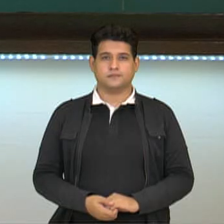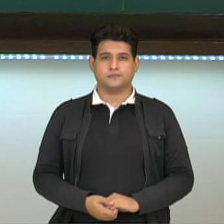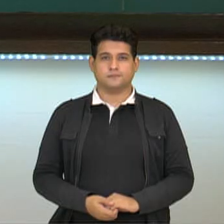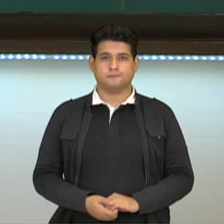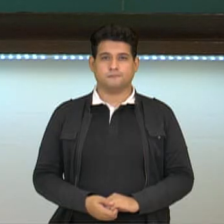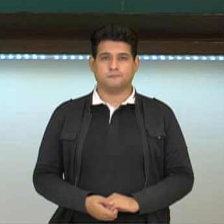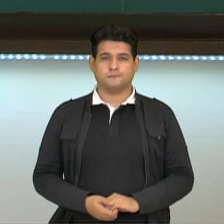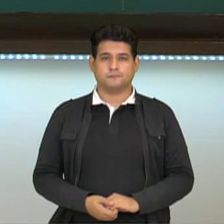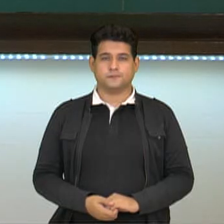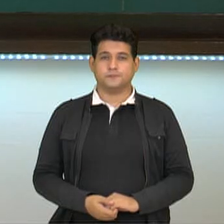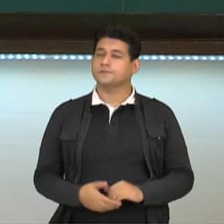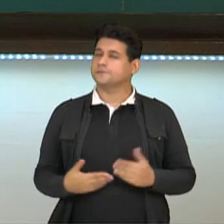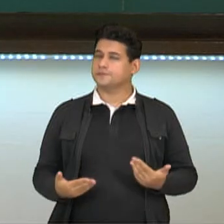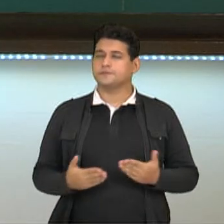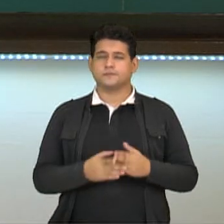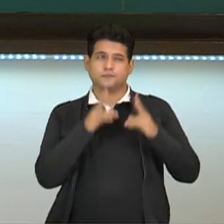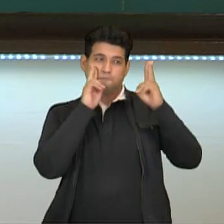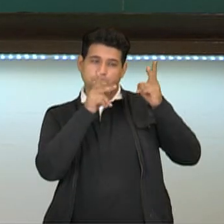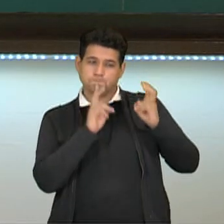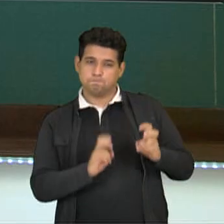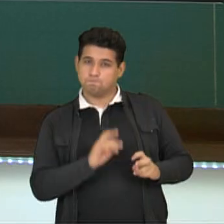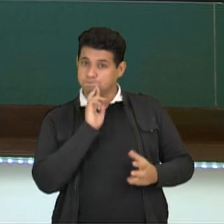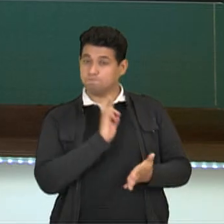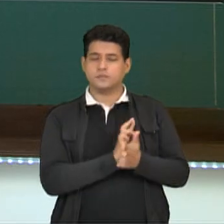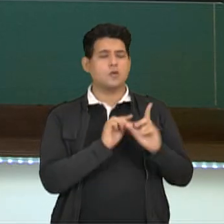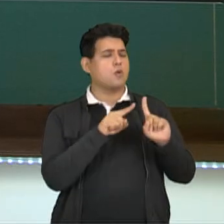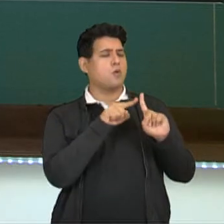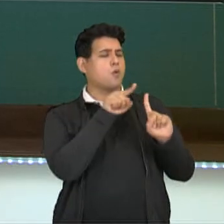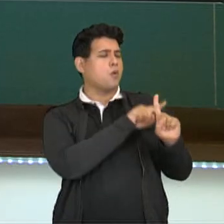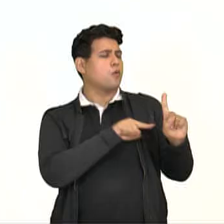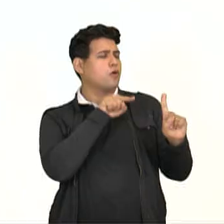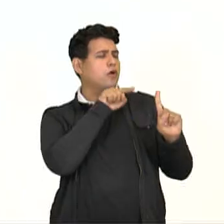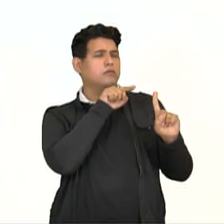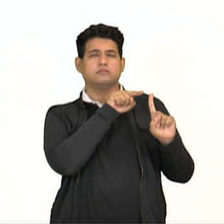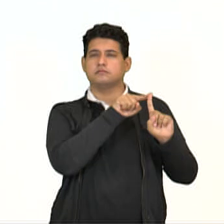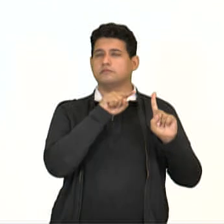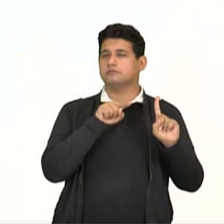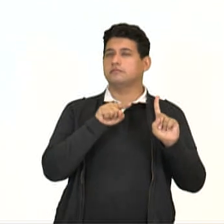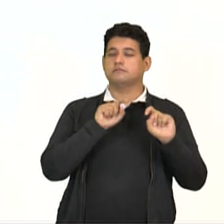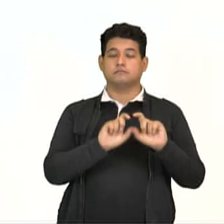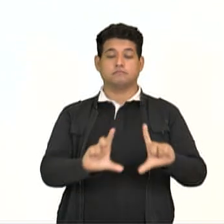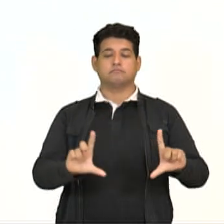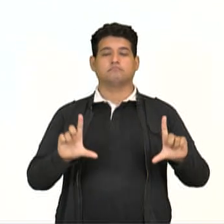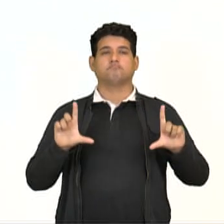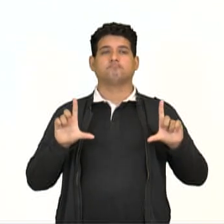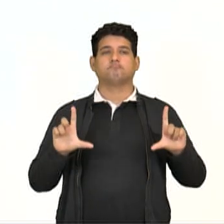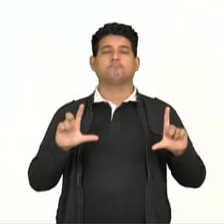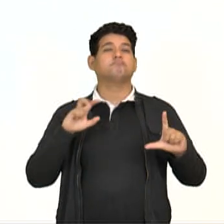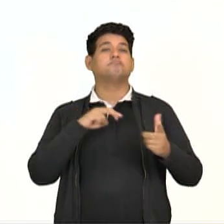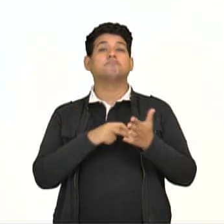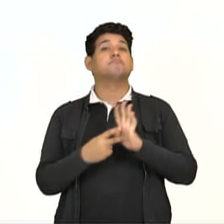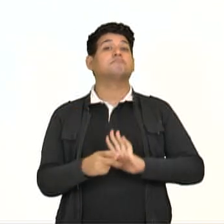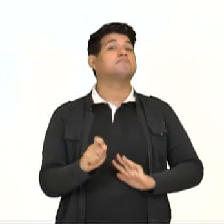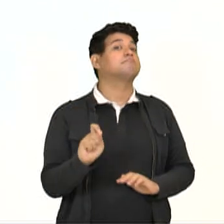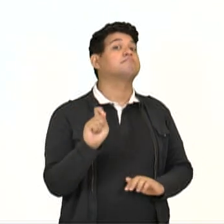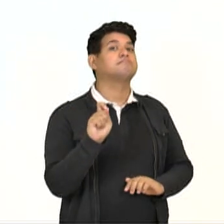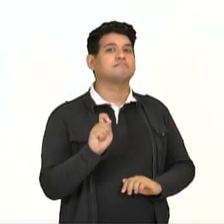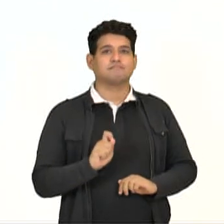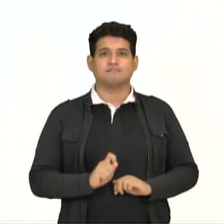Let's check your answer. Vamos lá conferir. O objetivo, então, desse poster campaign é to hour, ou